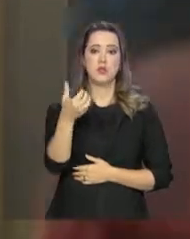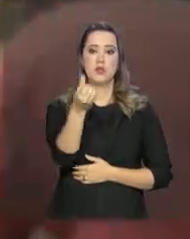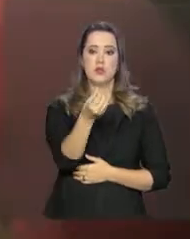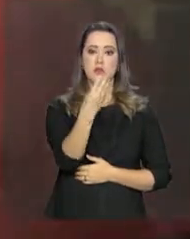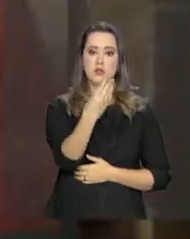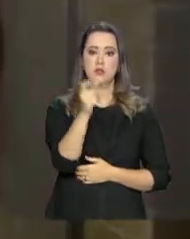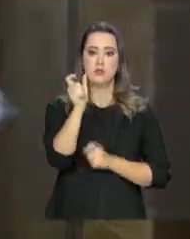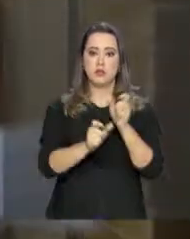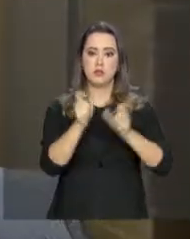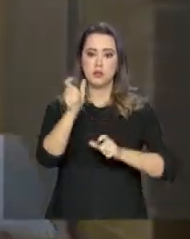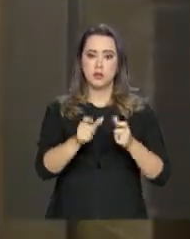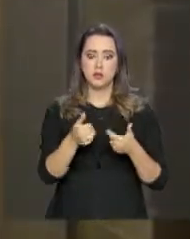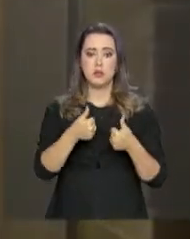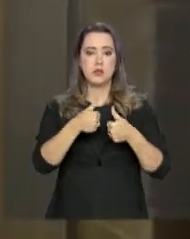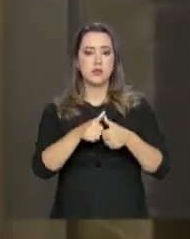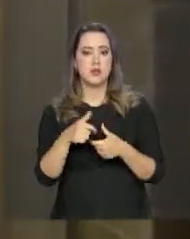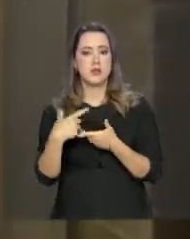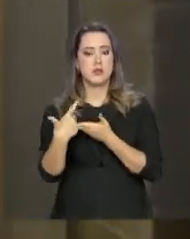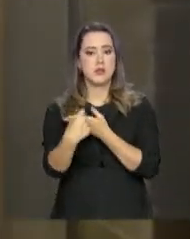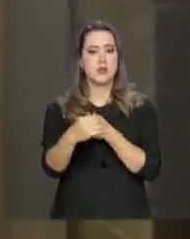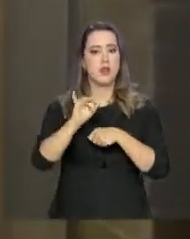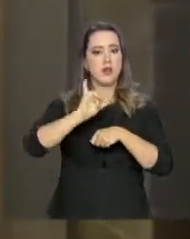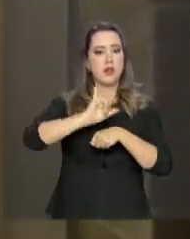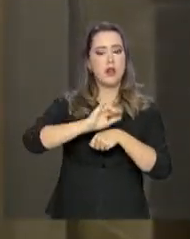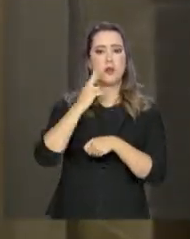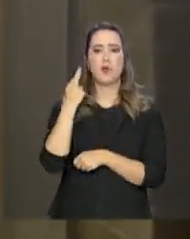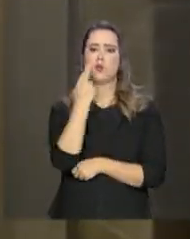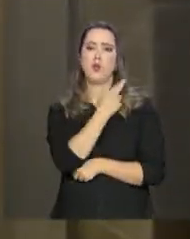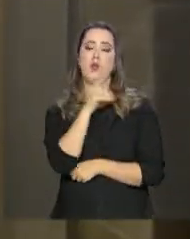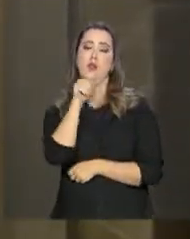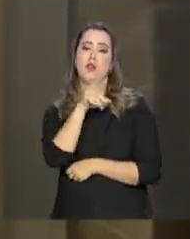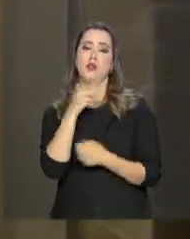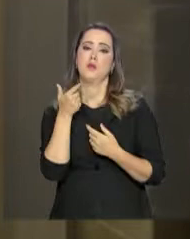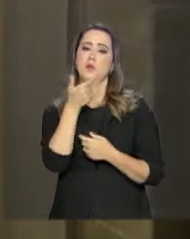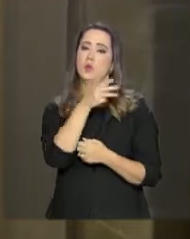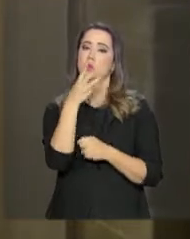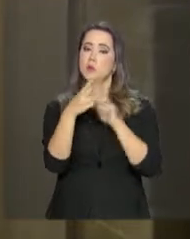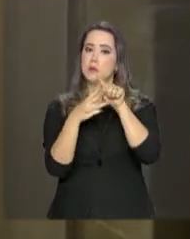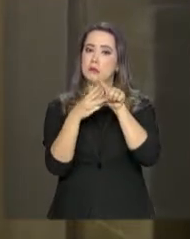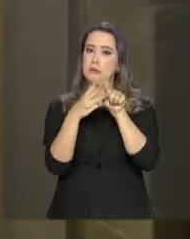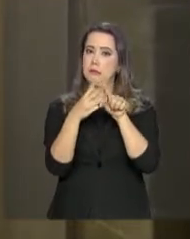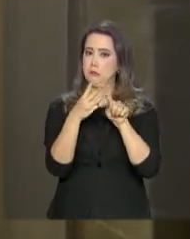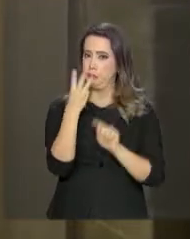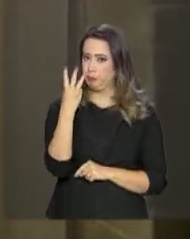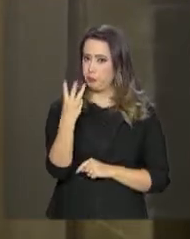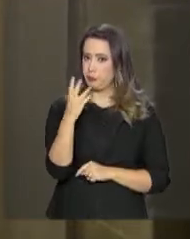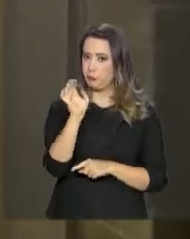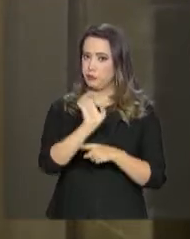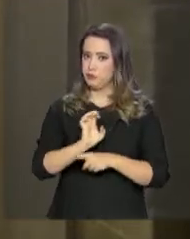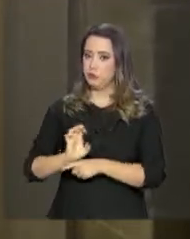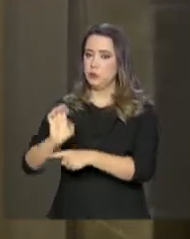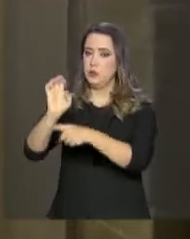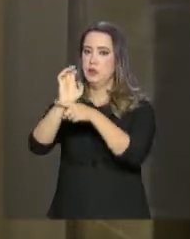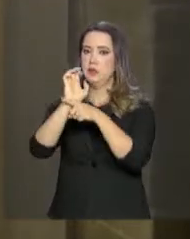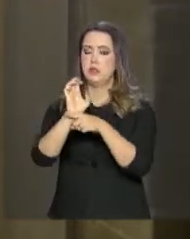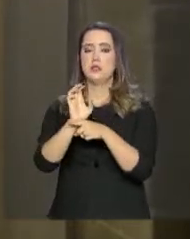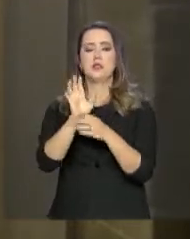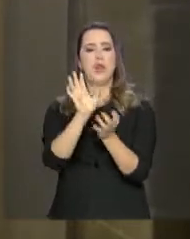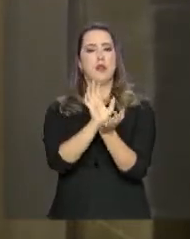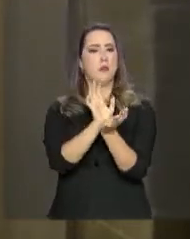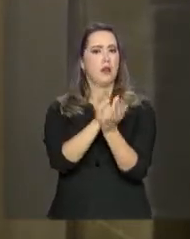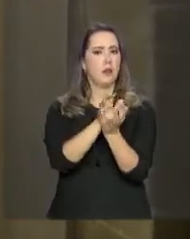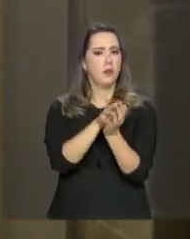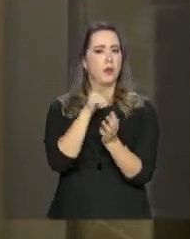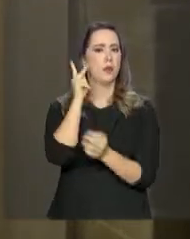163 pessoas lá de Boa Vista, capital de Roraima, para outros três estados diferentes, aqui para Paraíba, também para Pernambuco e